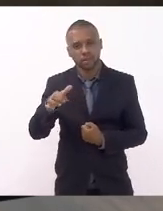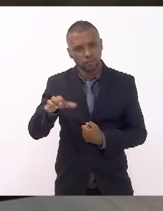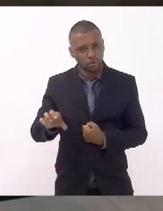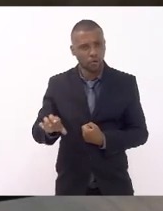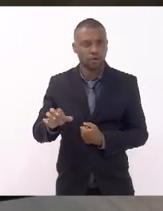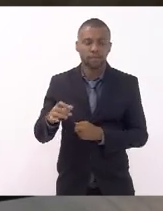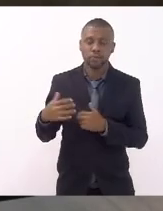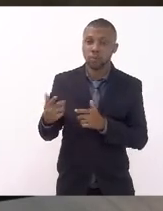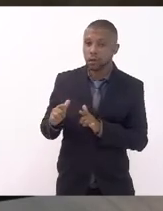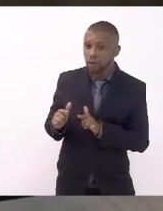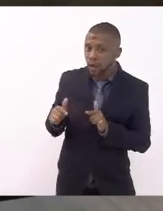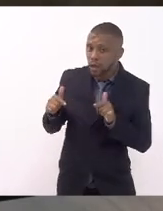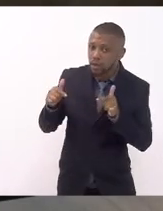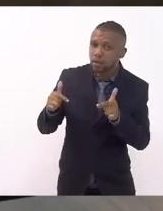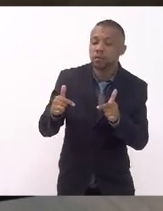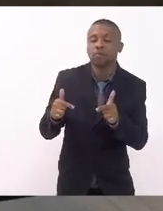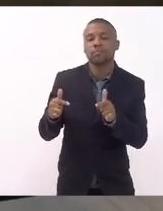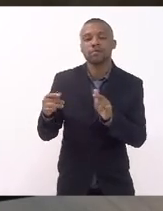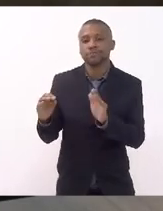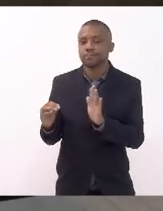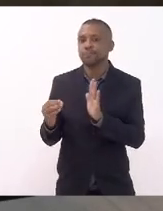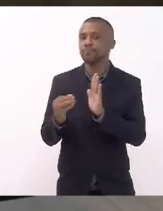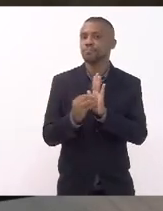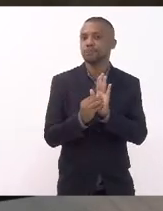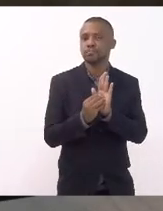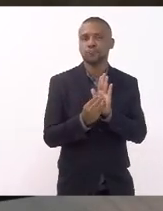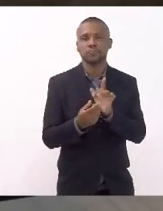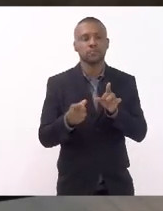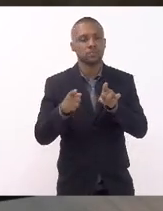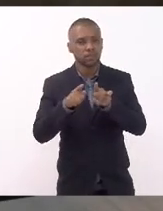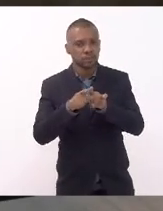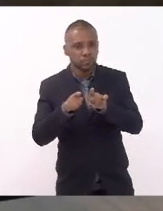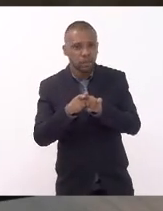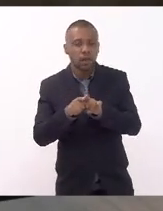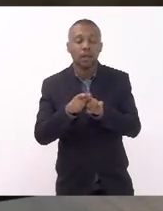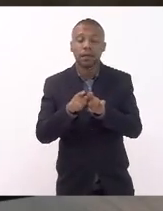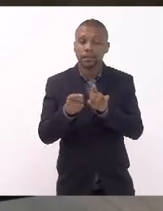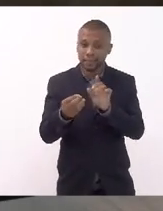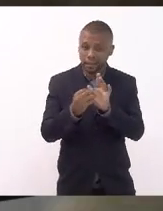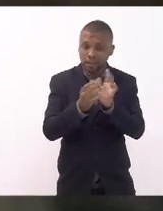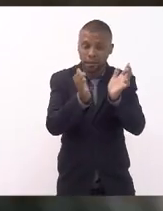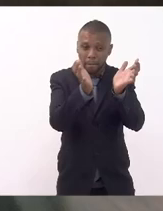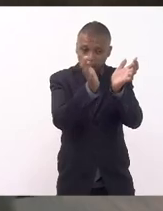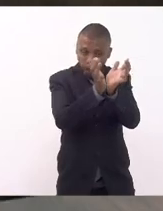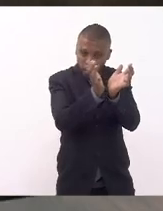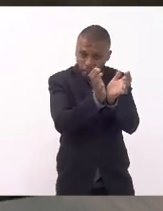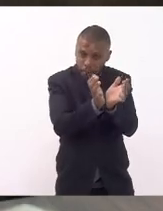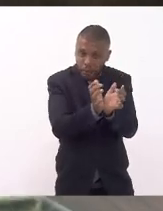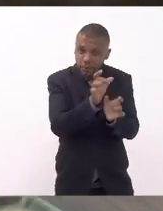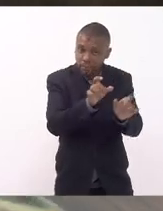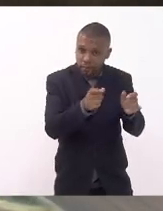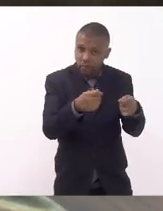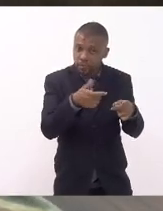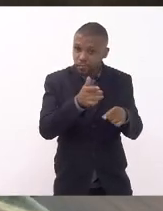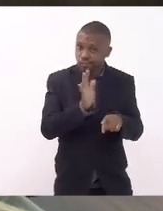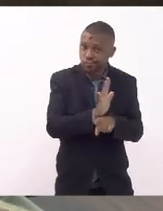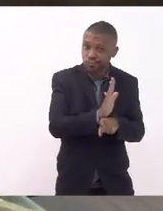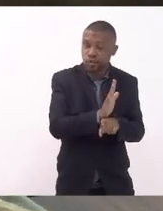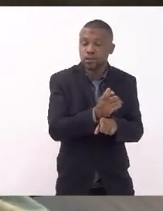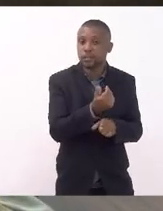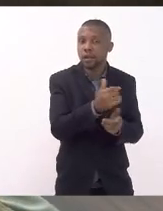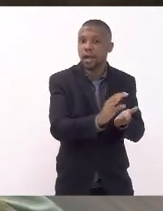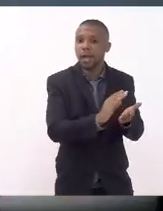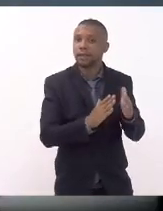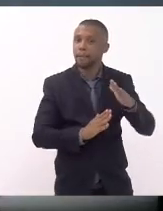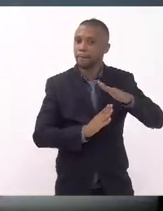Essa iniciativa que incluiu, senhor presidente, nas categorias de beneficiados de renda mínima do